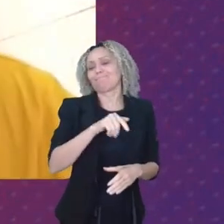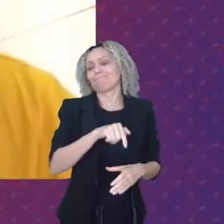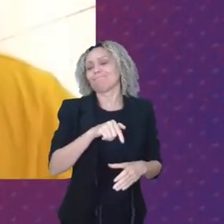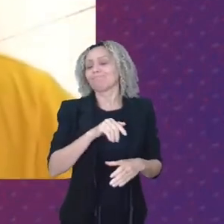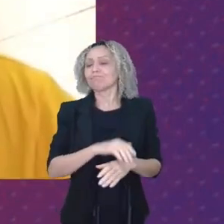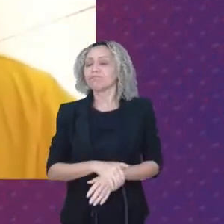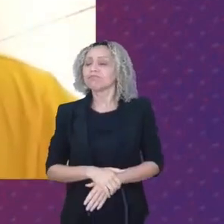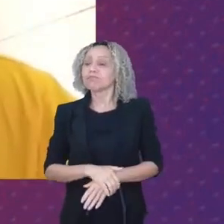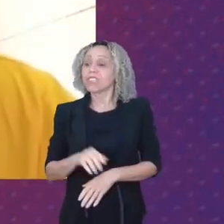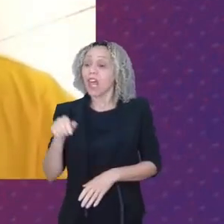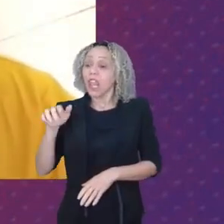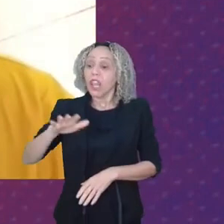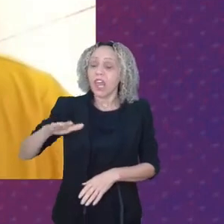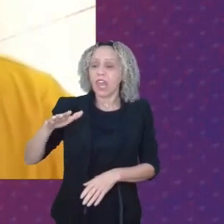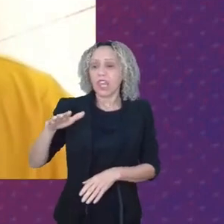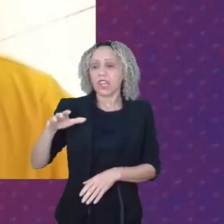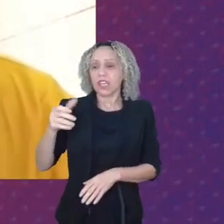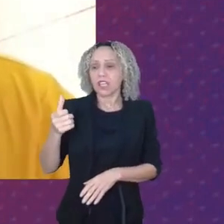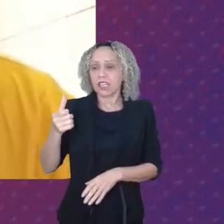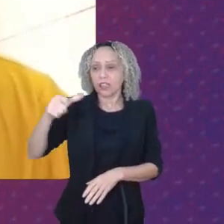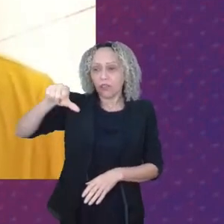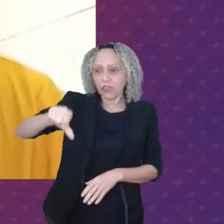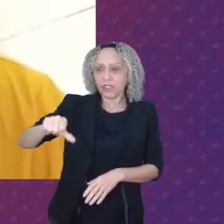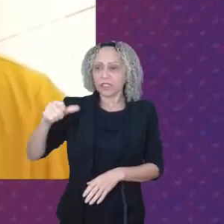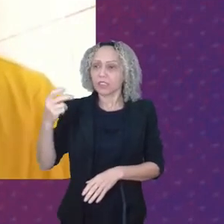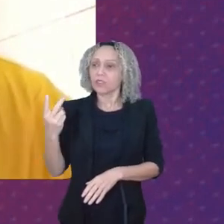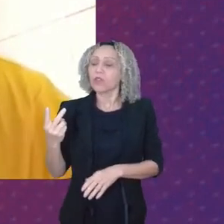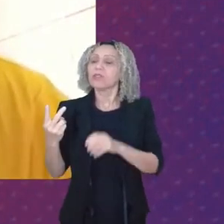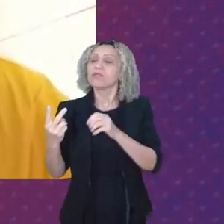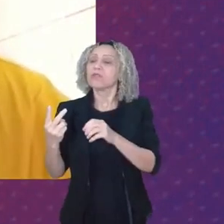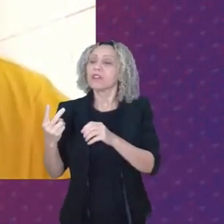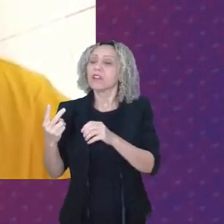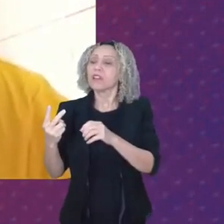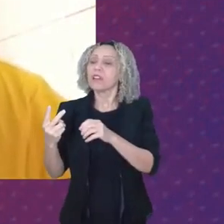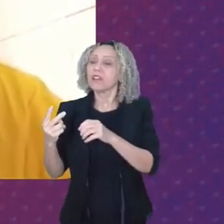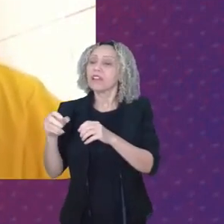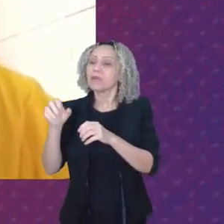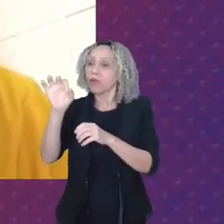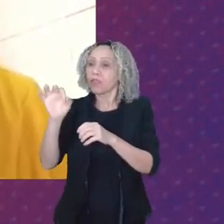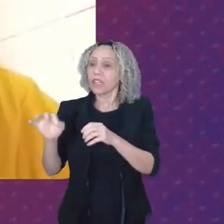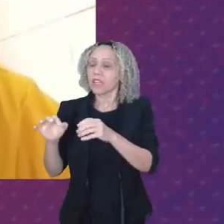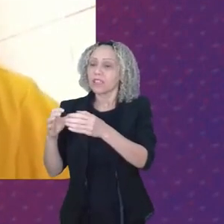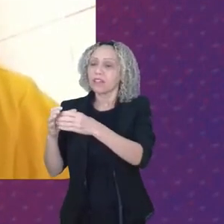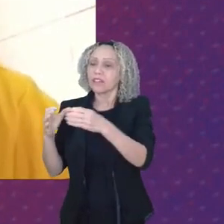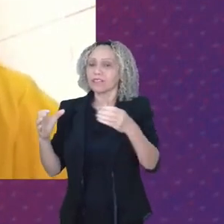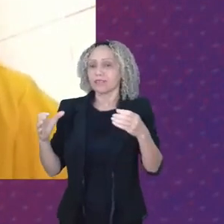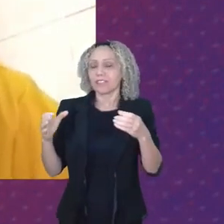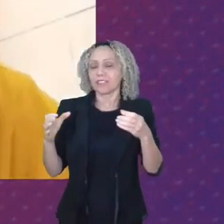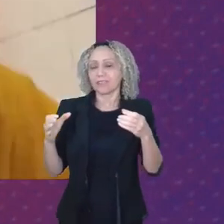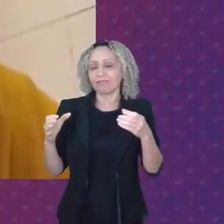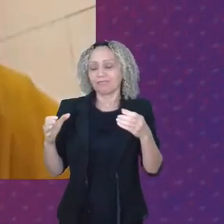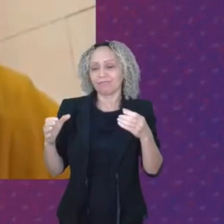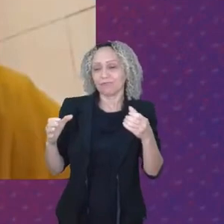de 63% são mulheres negras. Ou seja, nós somos